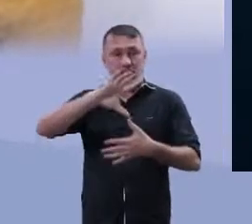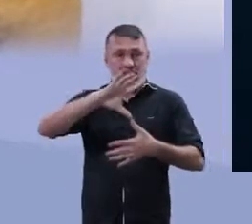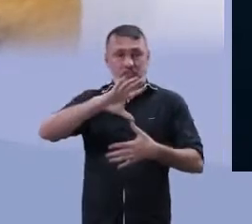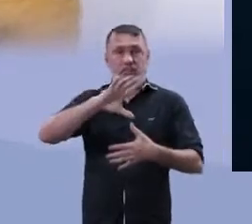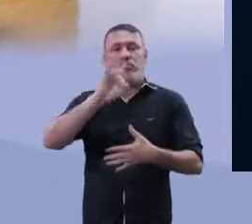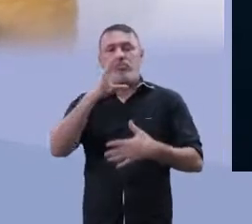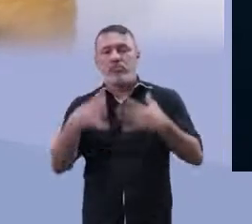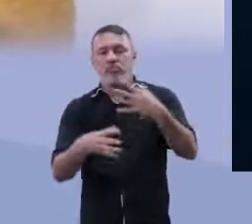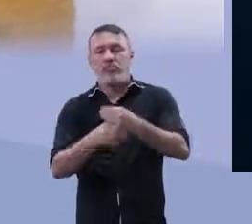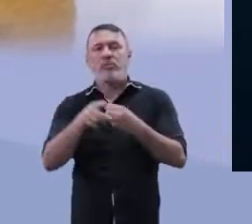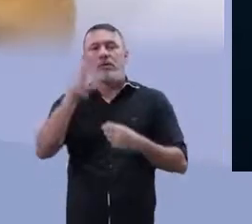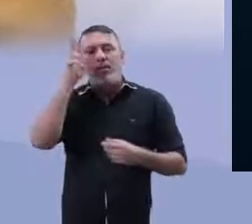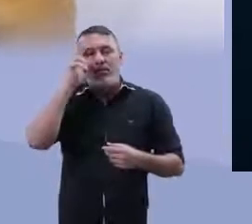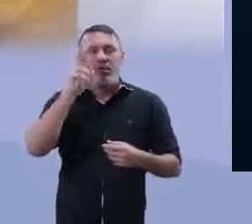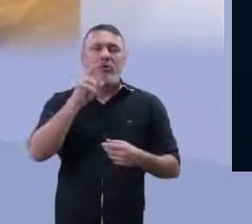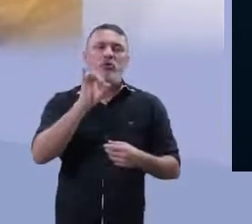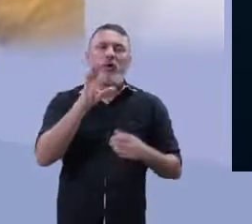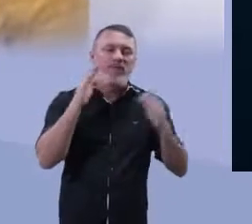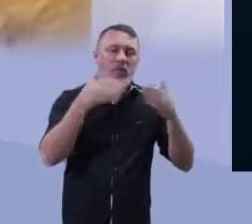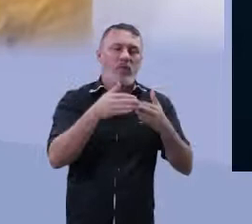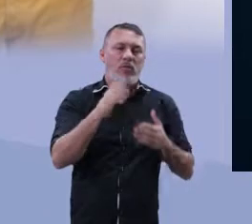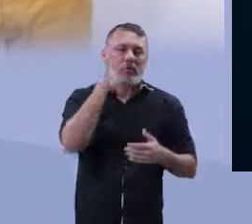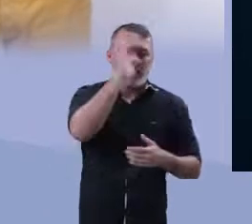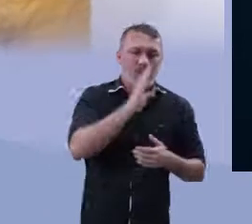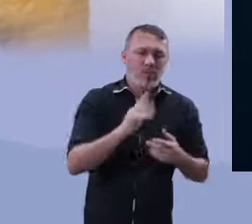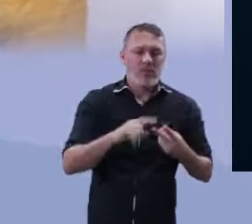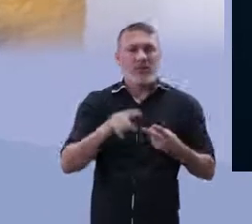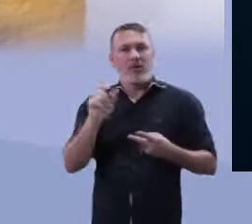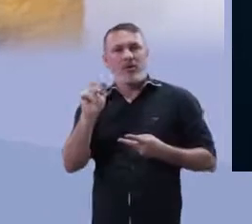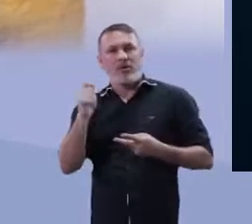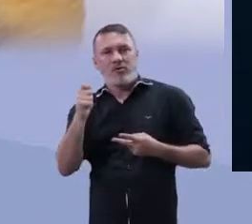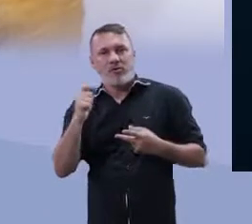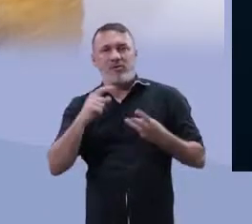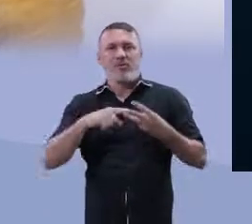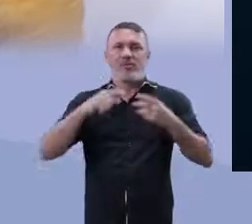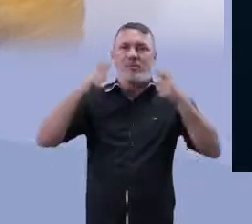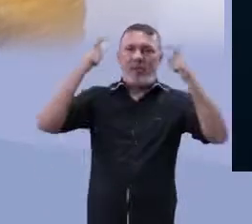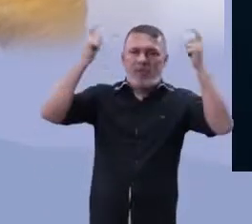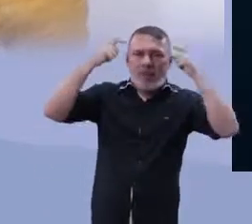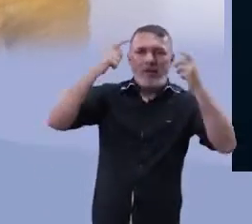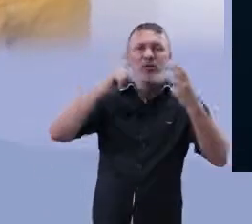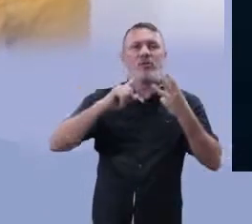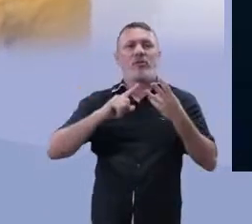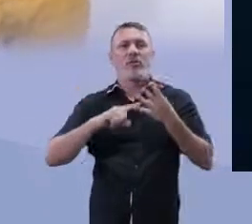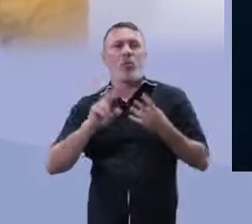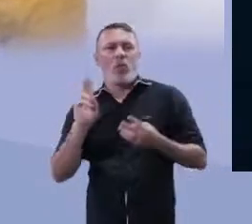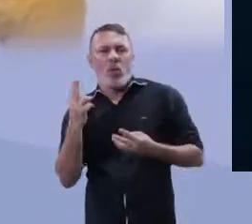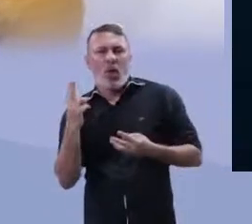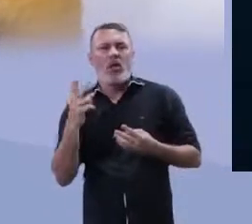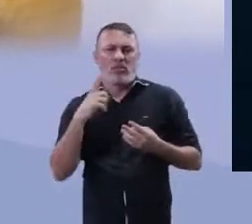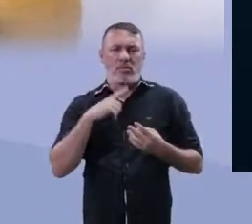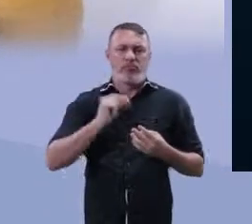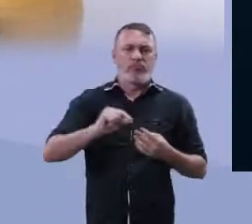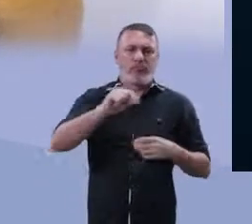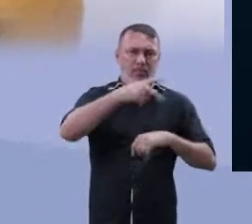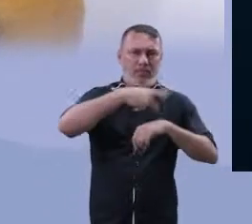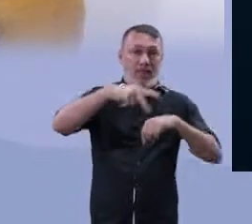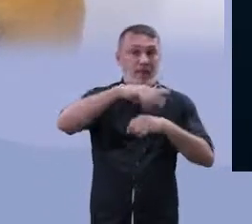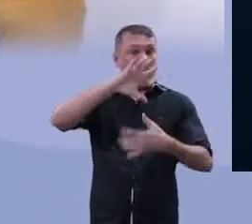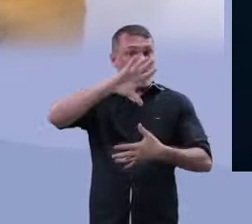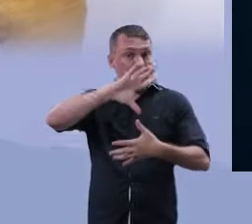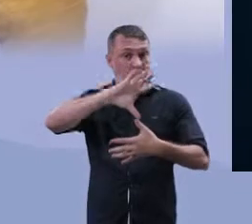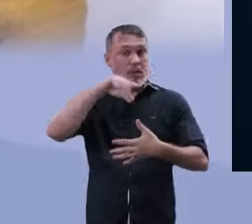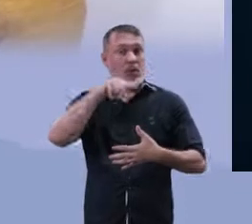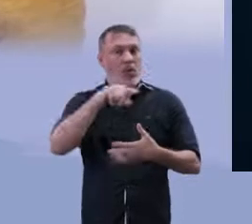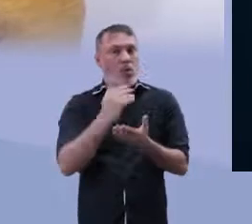vez focando aí, né, Brasil, Argentina, México, né, o próprio Uruguai, entre outros, nós vamos ver que esses